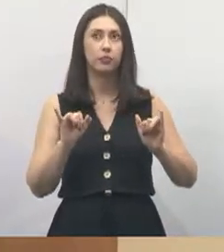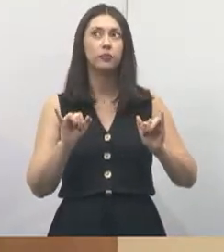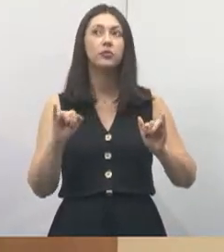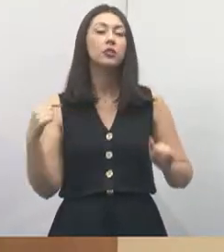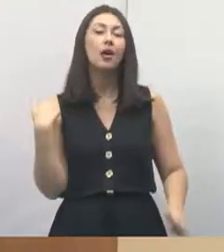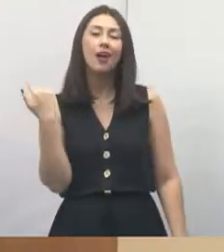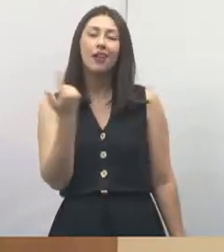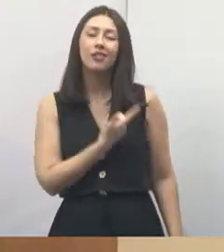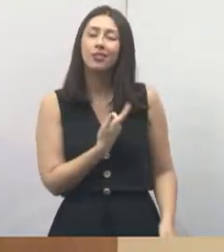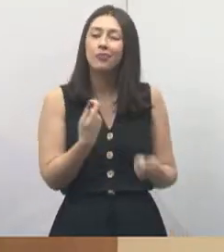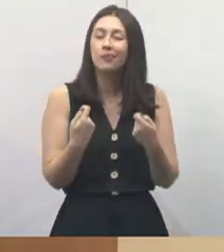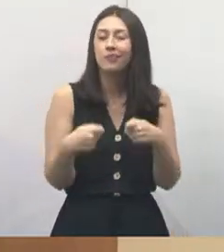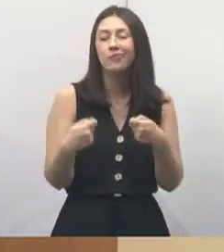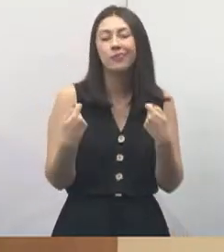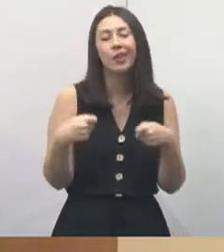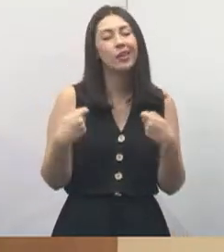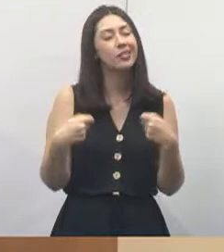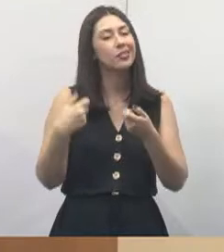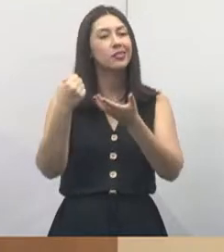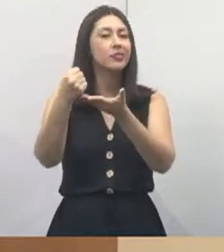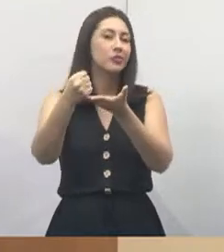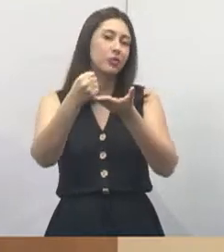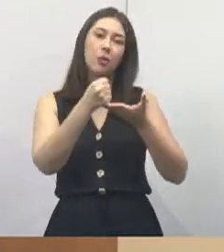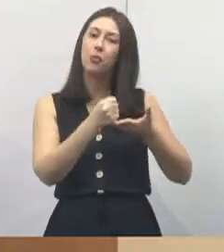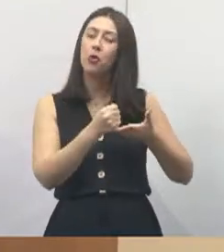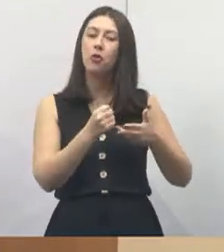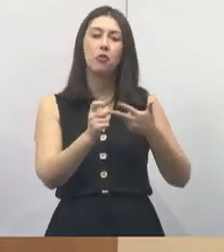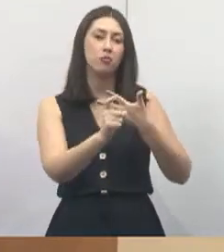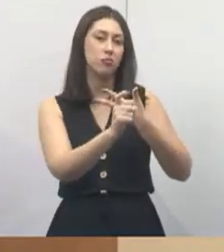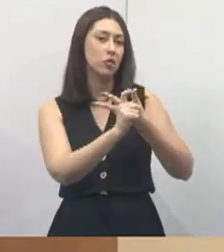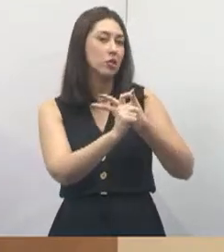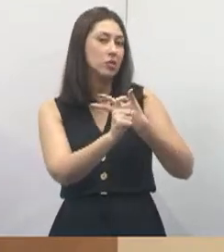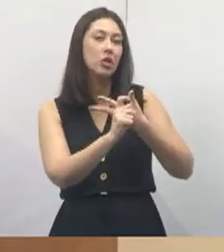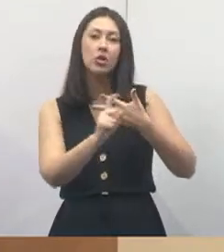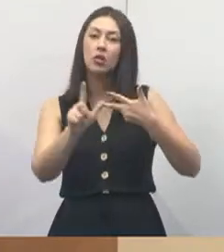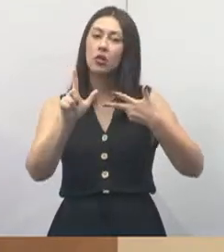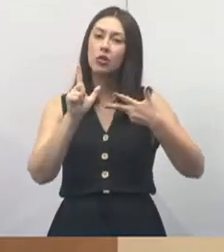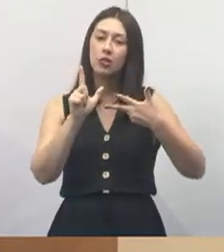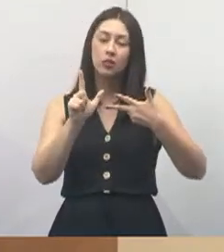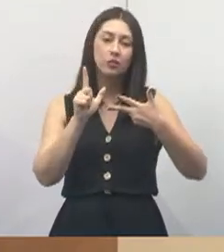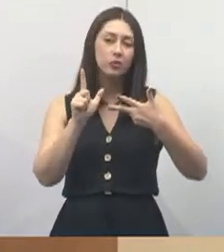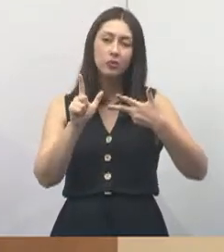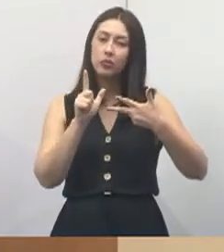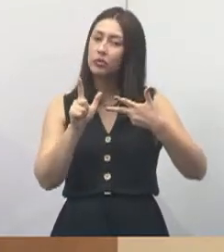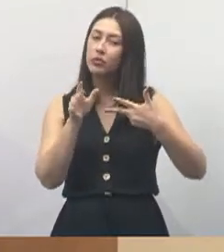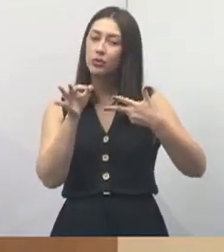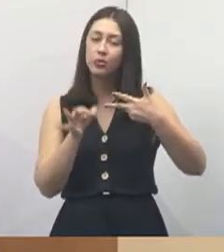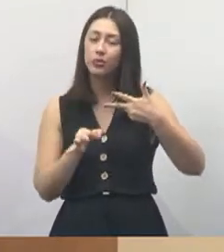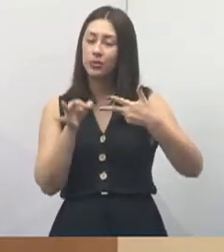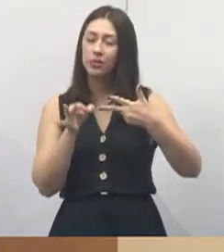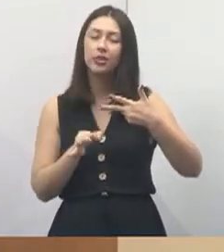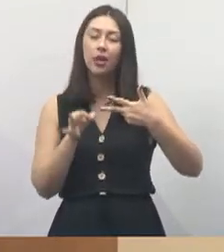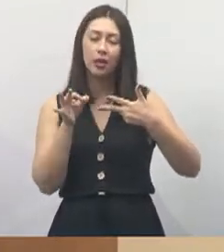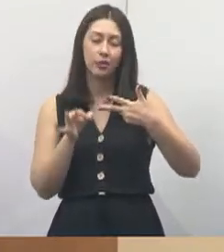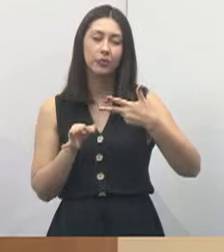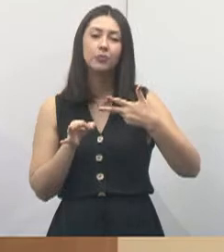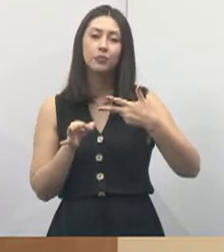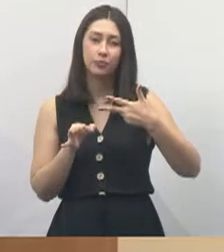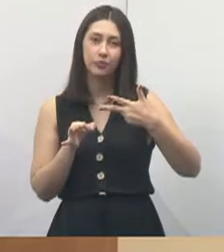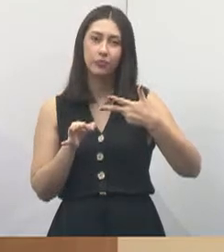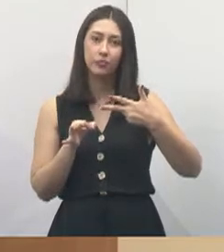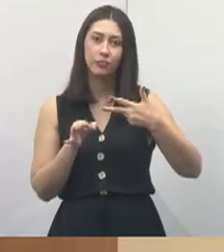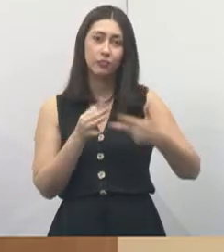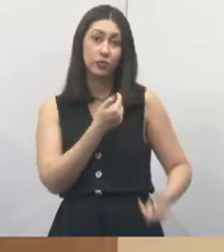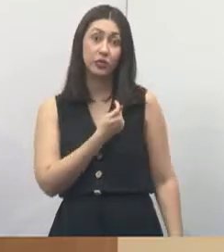a gente precisa do apoio do Executivo, do apoio do Legislativo, do apoio do Judiciário, da